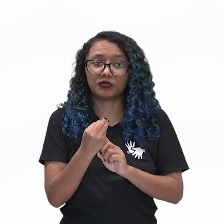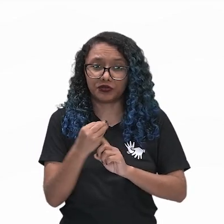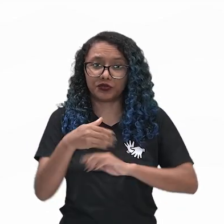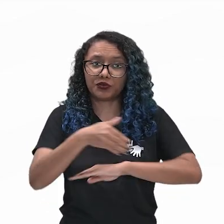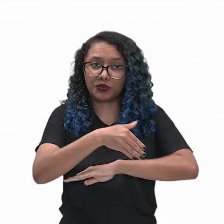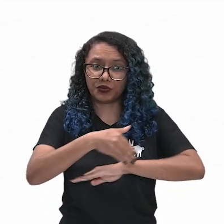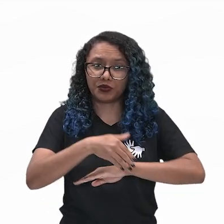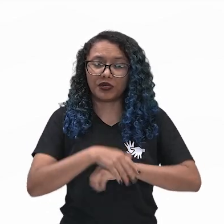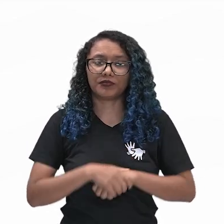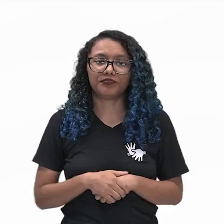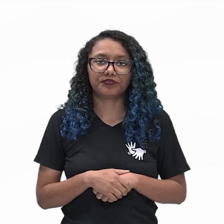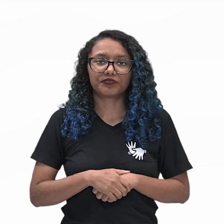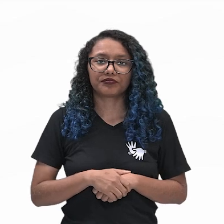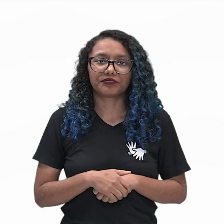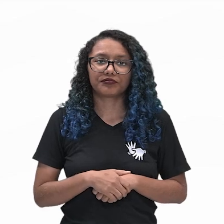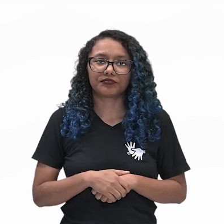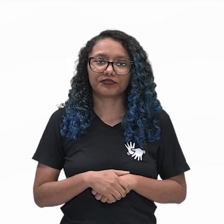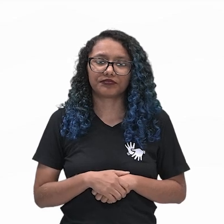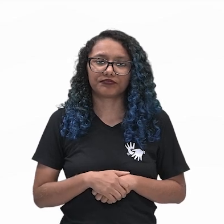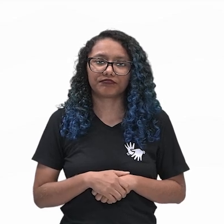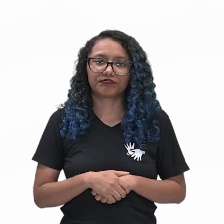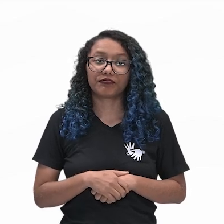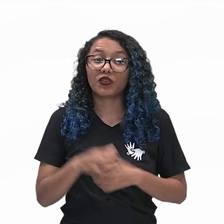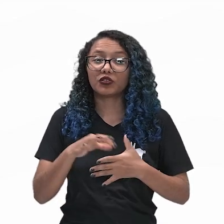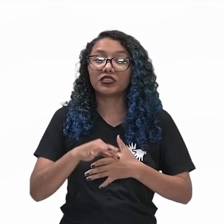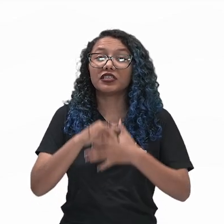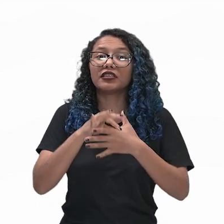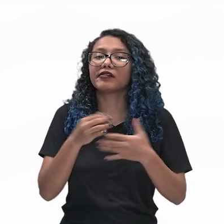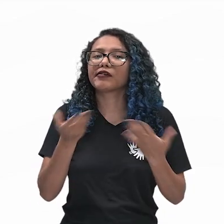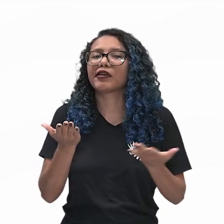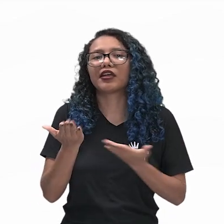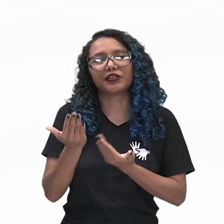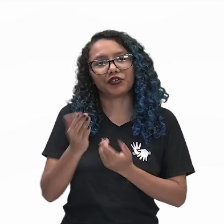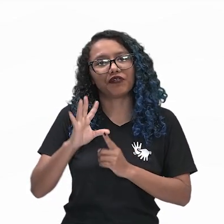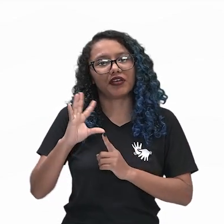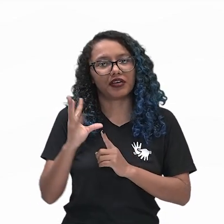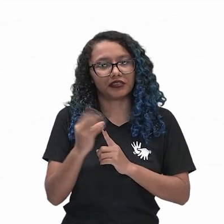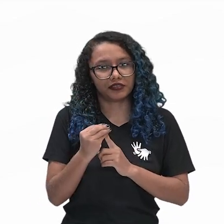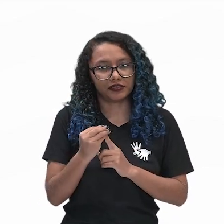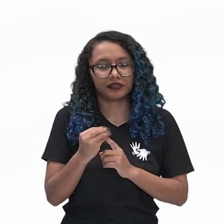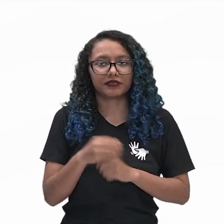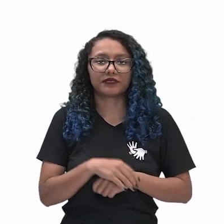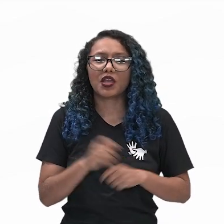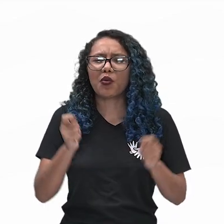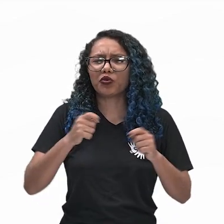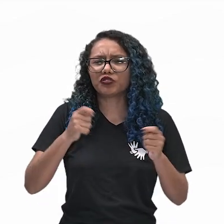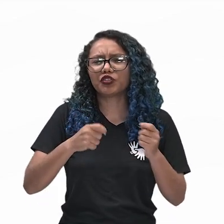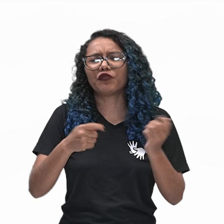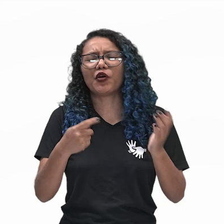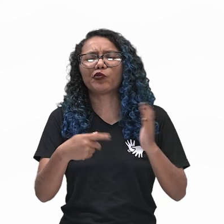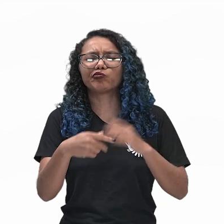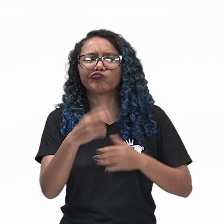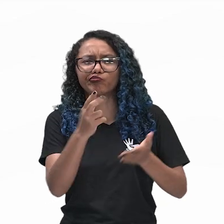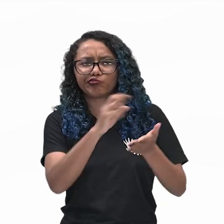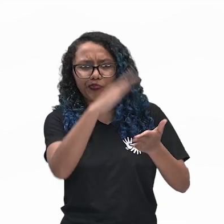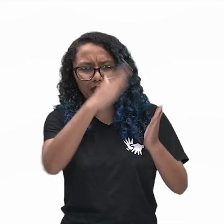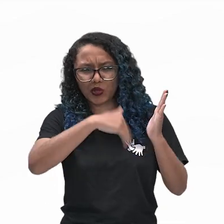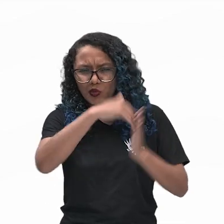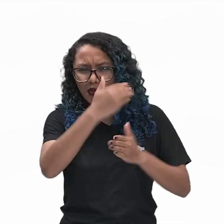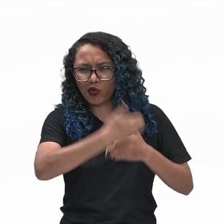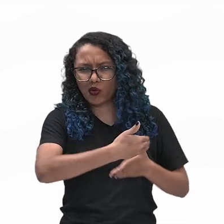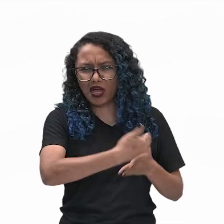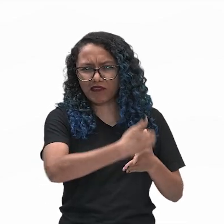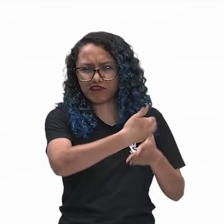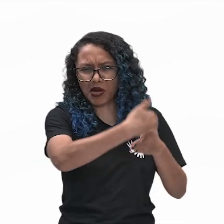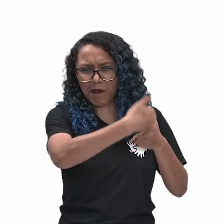vezes liderados por jovens artistas. Esses projetos podem envolver pinturas murais, grafites,